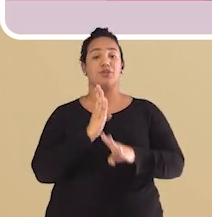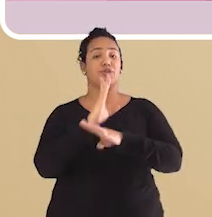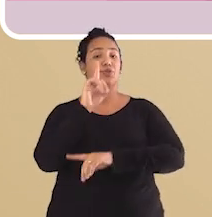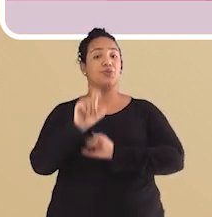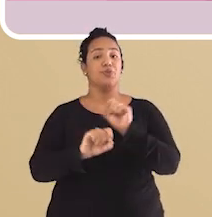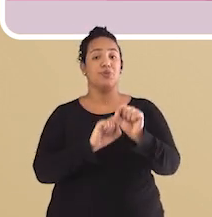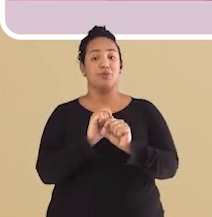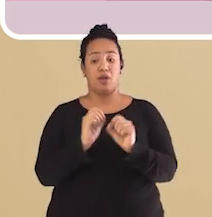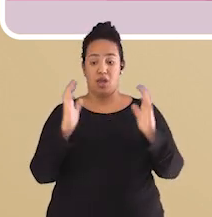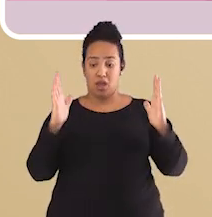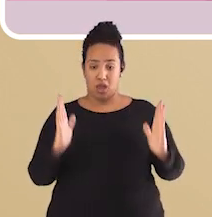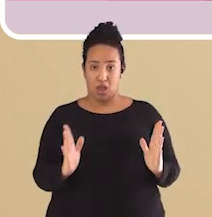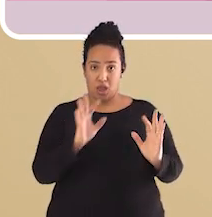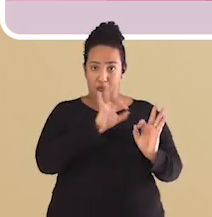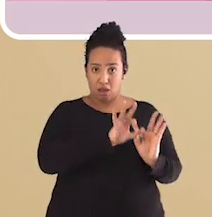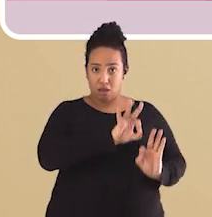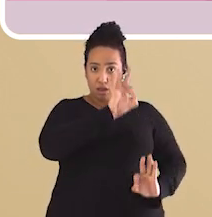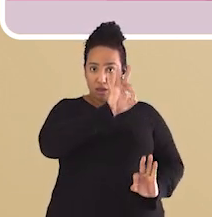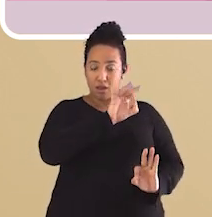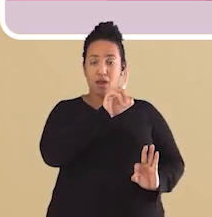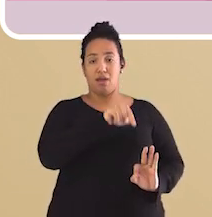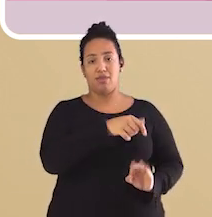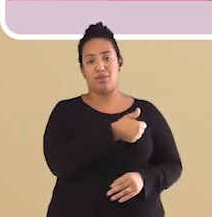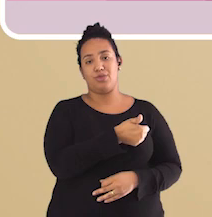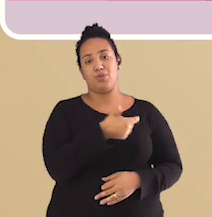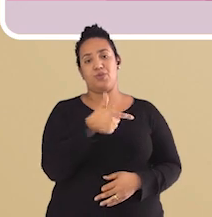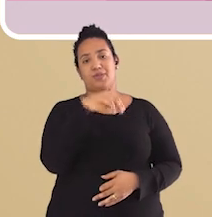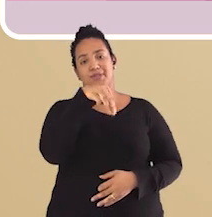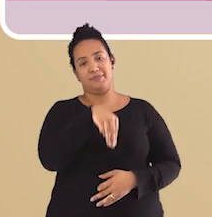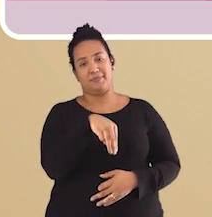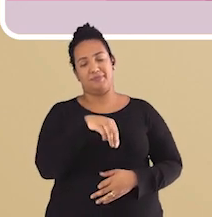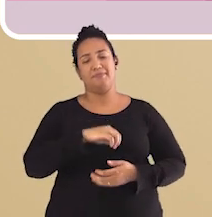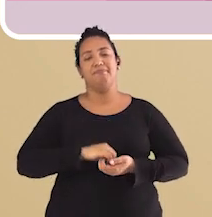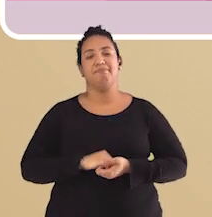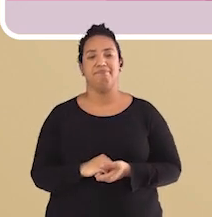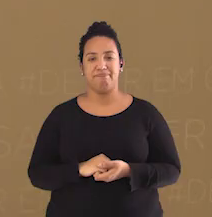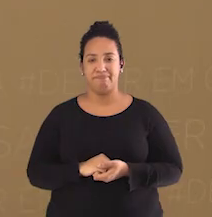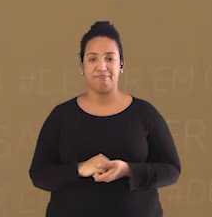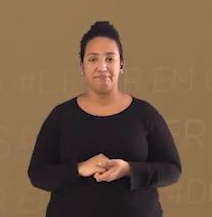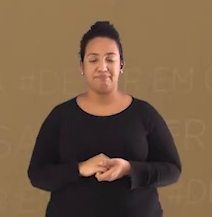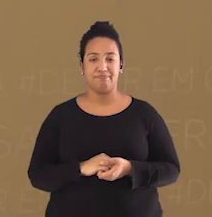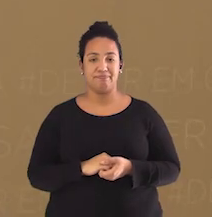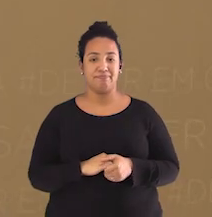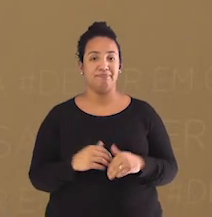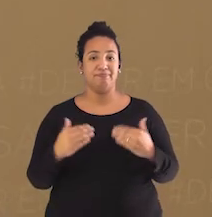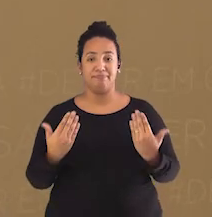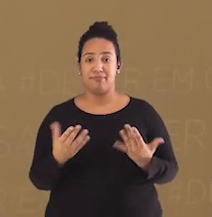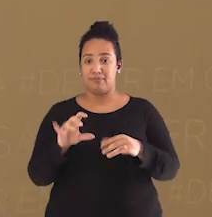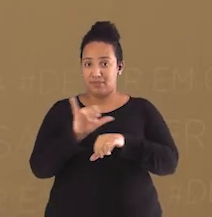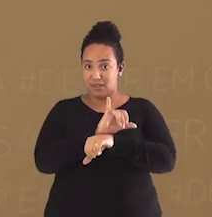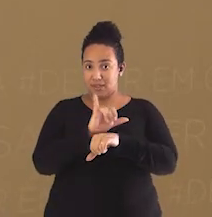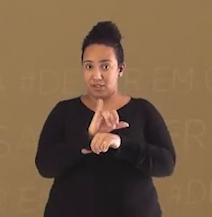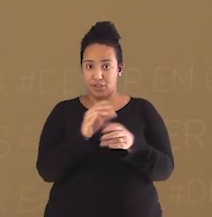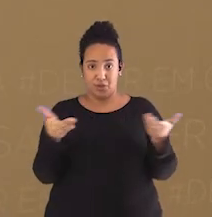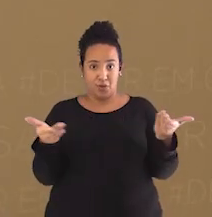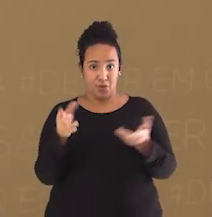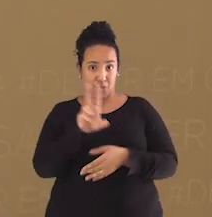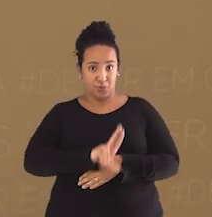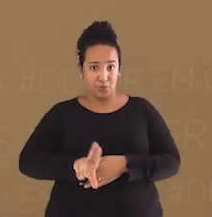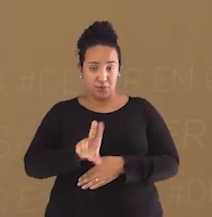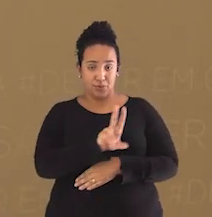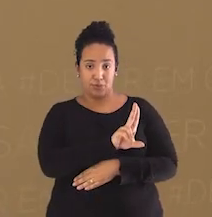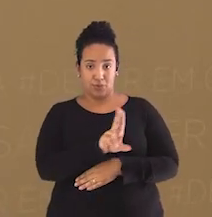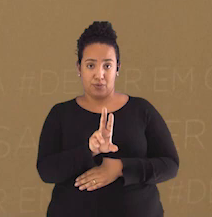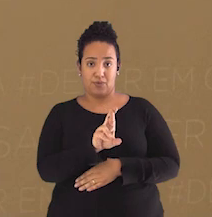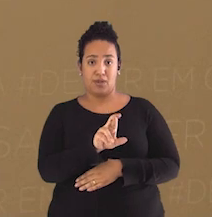que a medida do lado da caixa deve ser de 12 metros. A operação que acabamos de aplicar foi